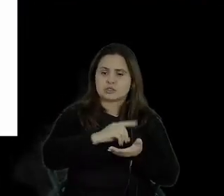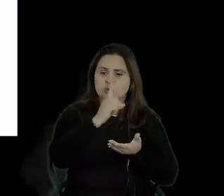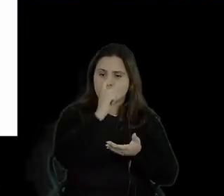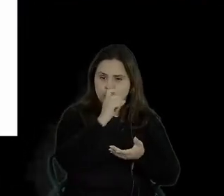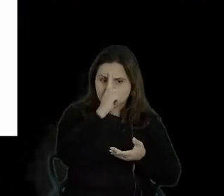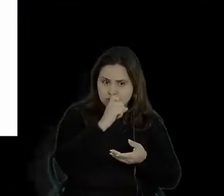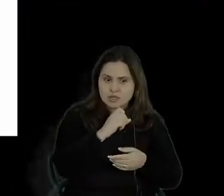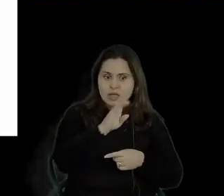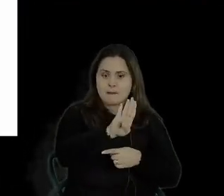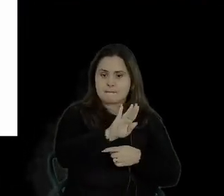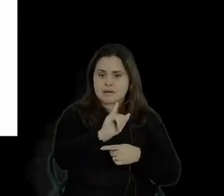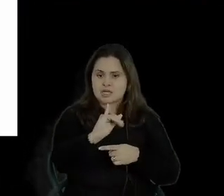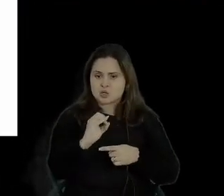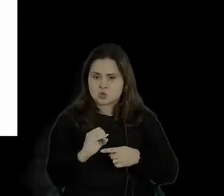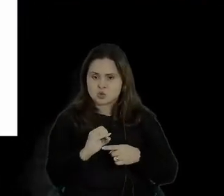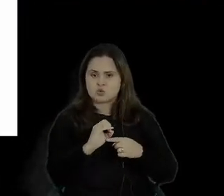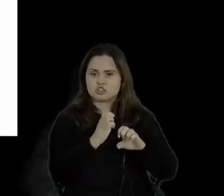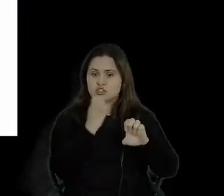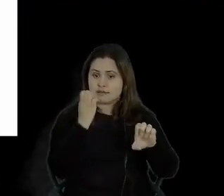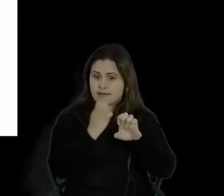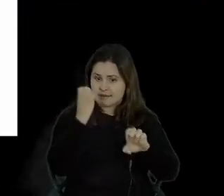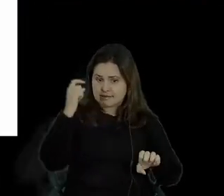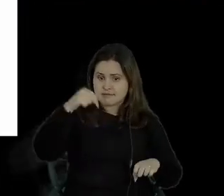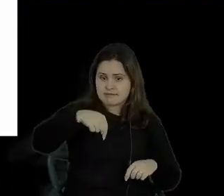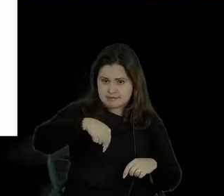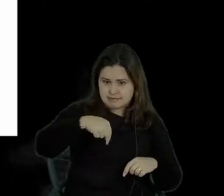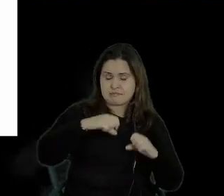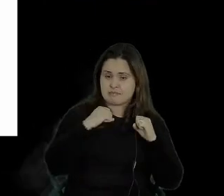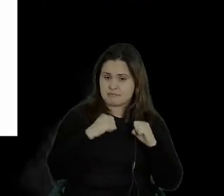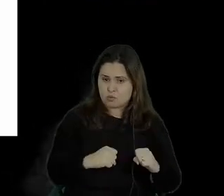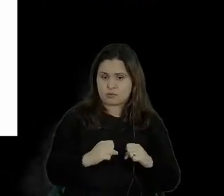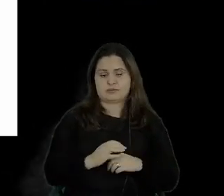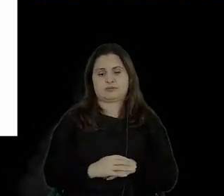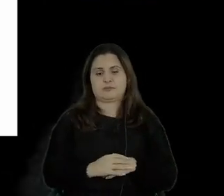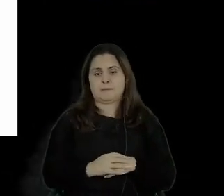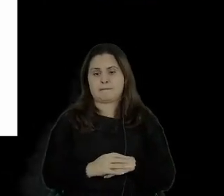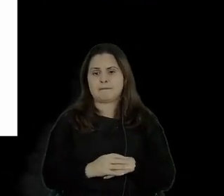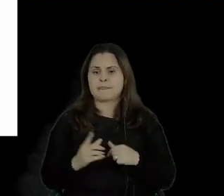bioengenharia. Tá certo? Então,